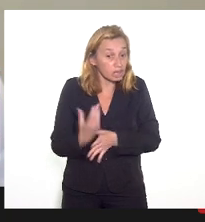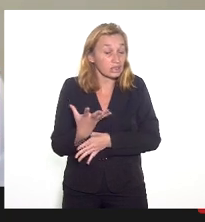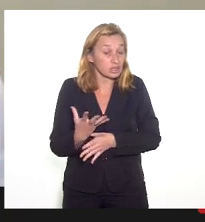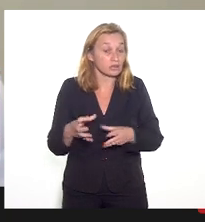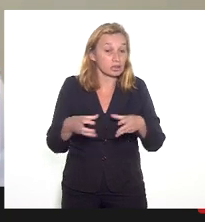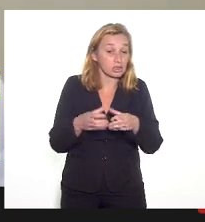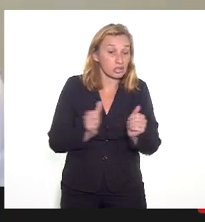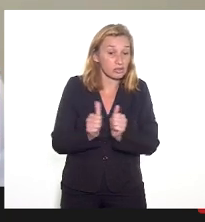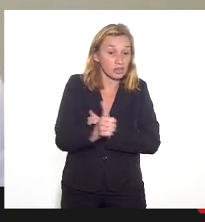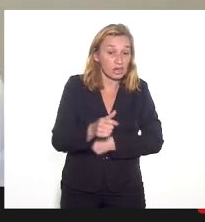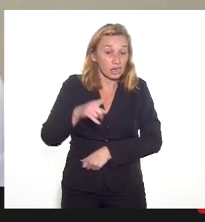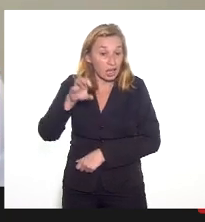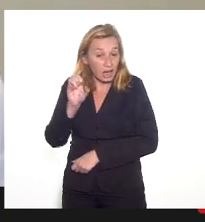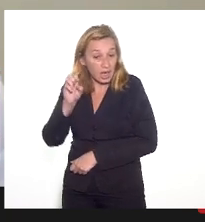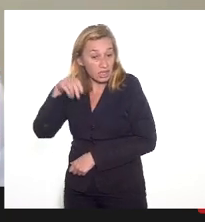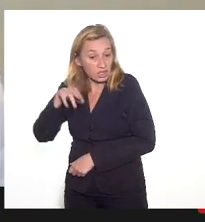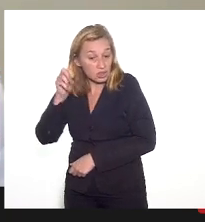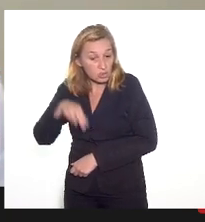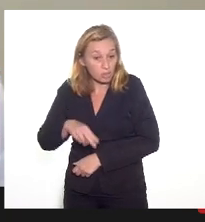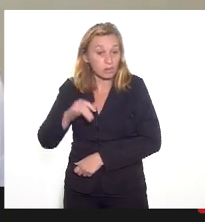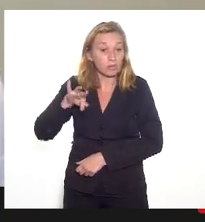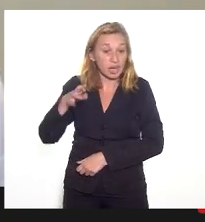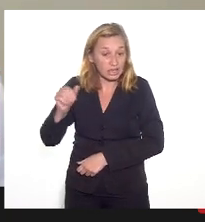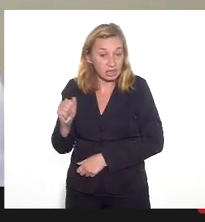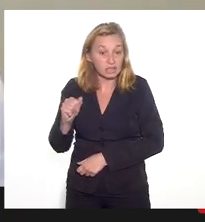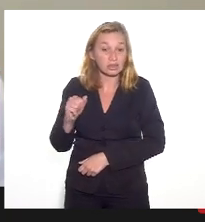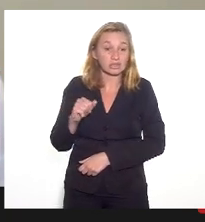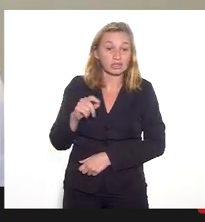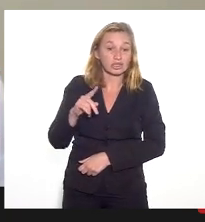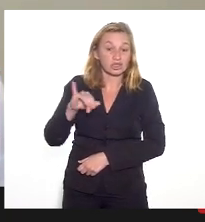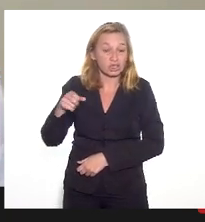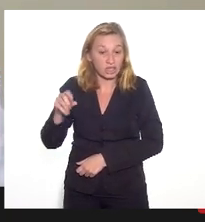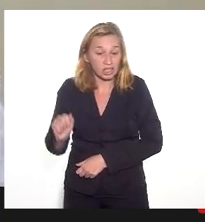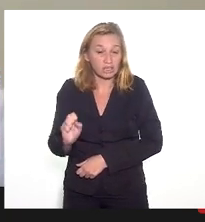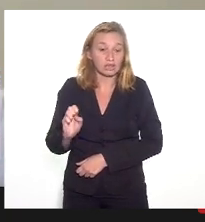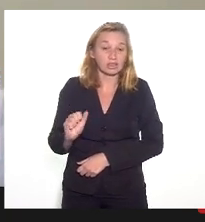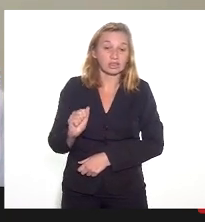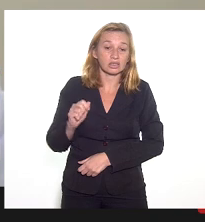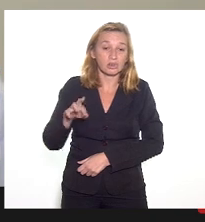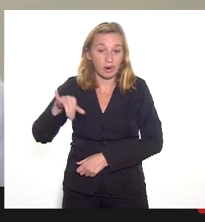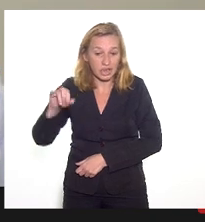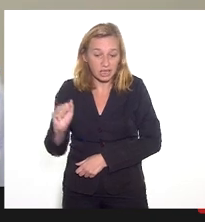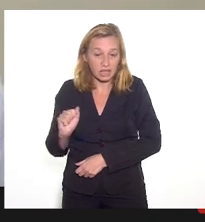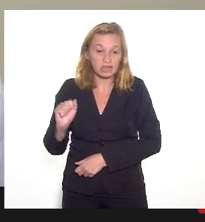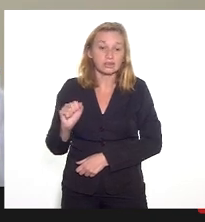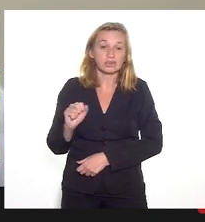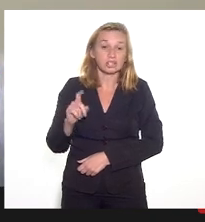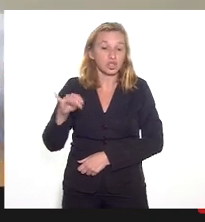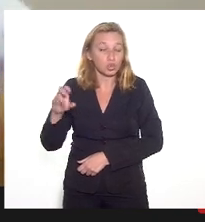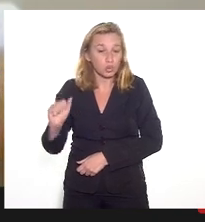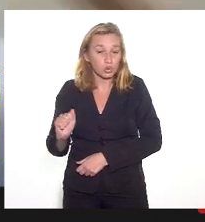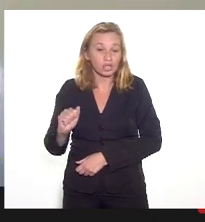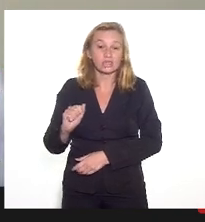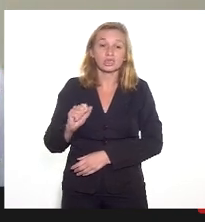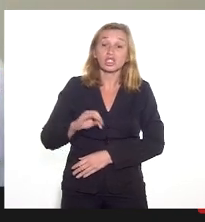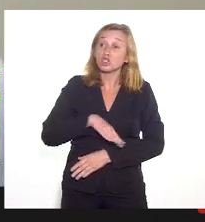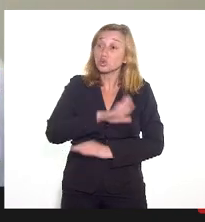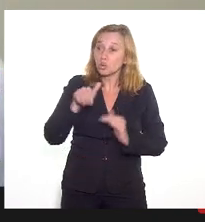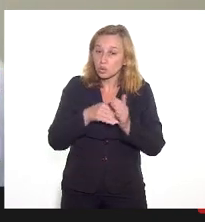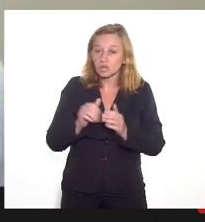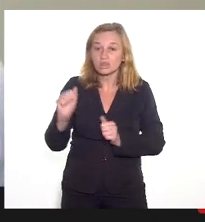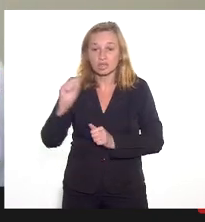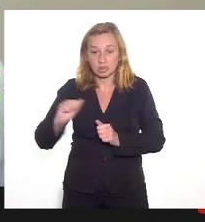o Edson Correia, Marina Guerra, Marina Assunção, a Janeira Bernardes, Maria Eduarda Seixas, a Duda, e, claro, todas as assessorias